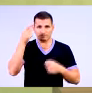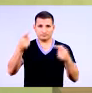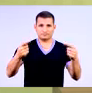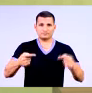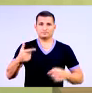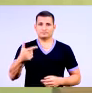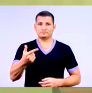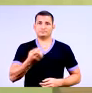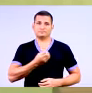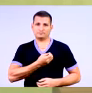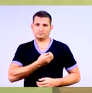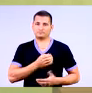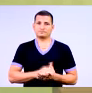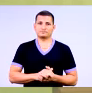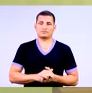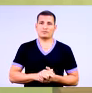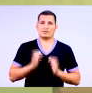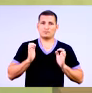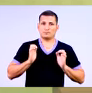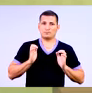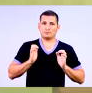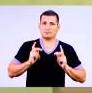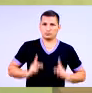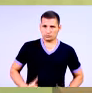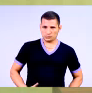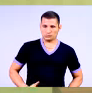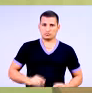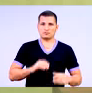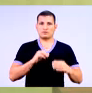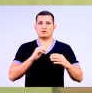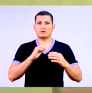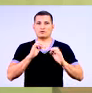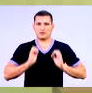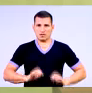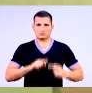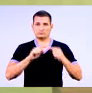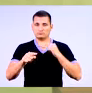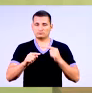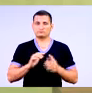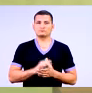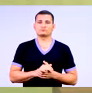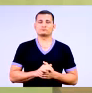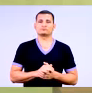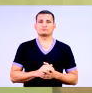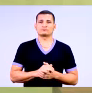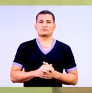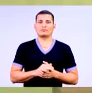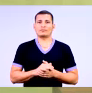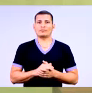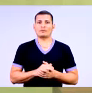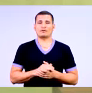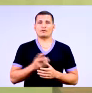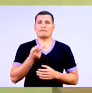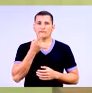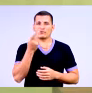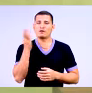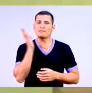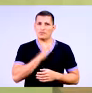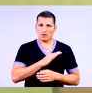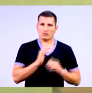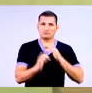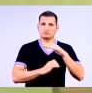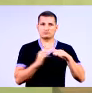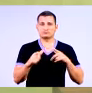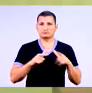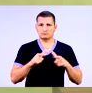que fala sobre a postura antiética, ela colocou aqui falar mal da empresa que trabalha,